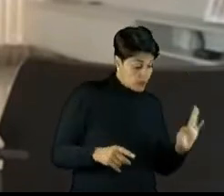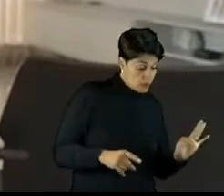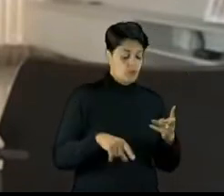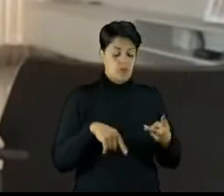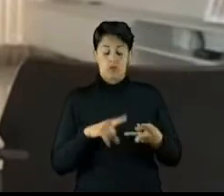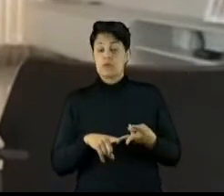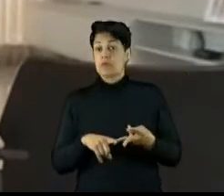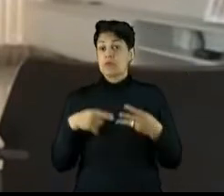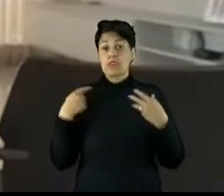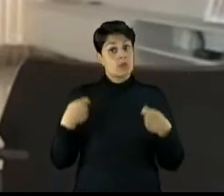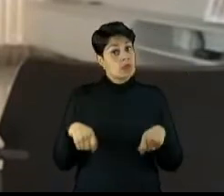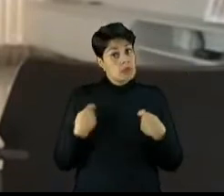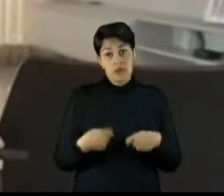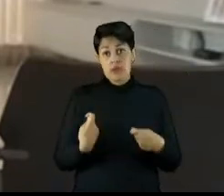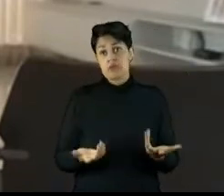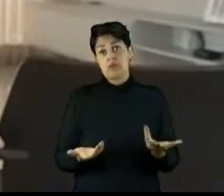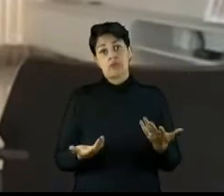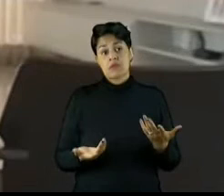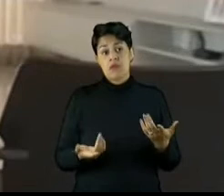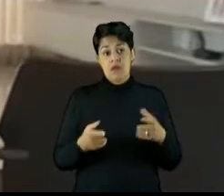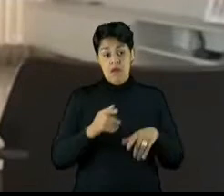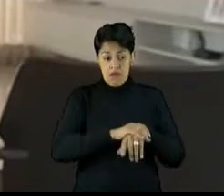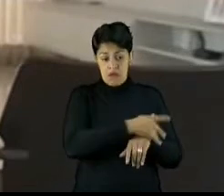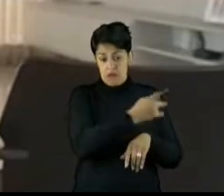estabelecido na resolução. Um mês e 4 dias, e eu renunciei